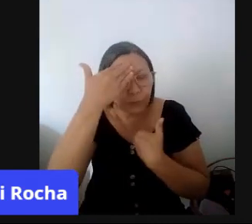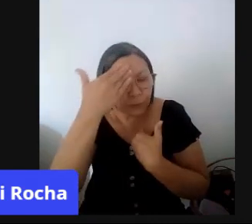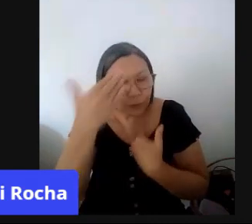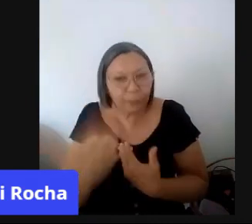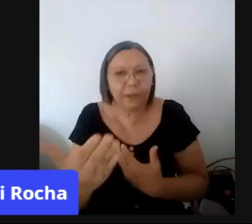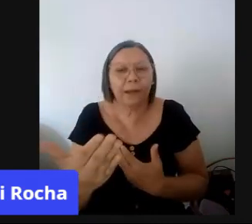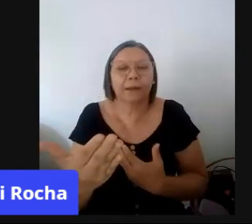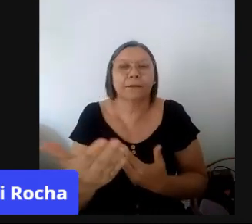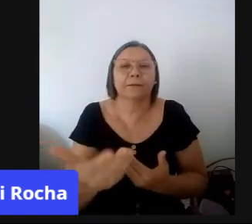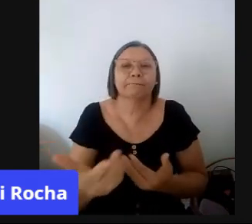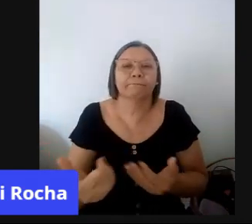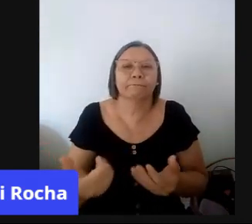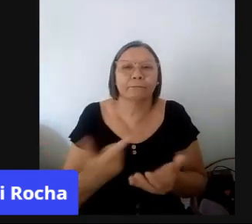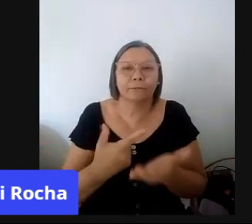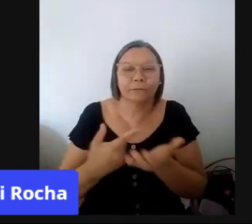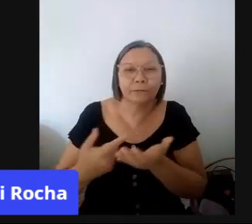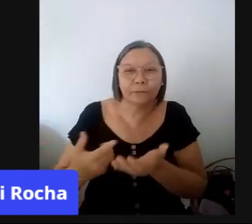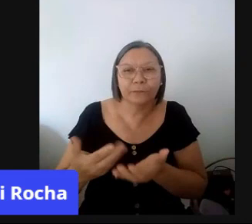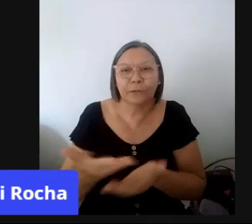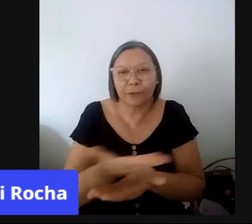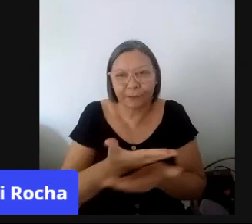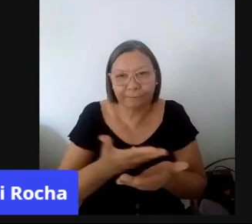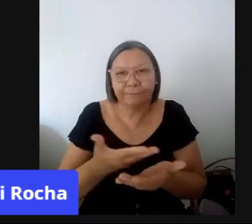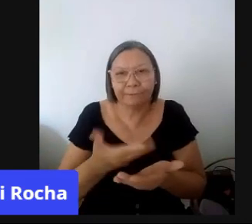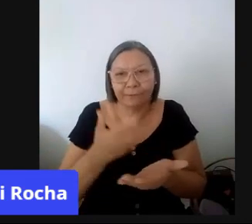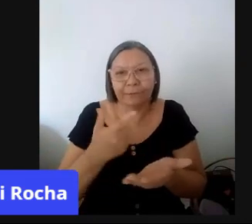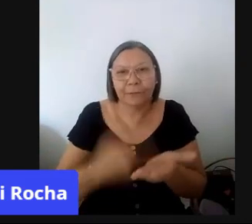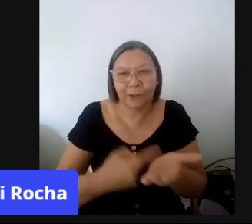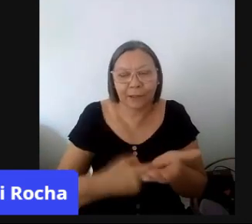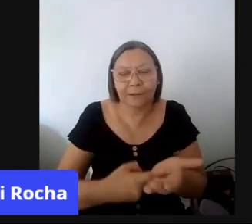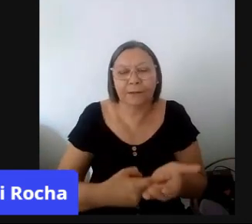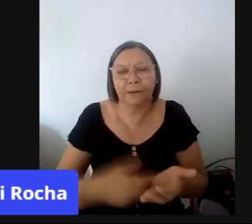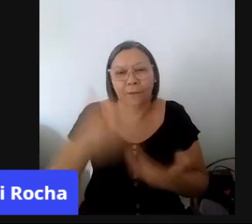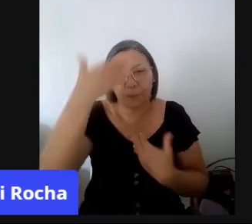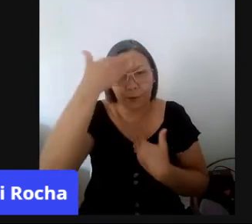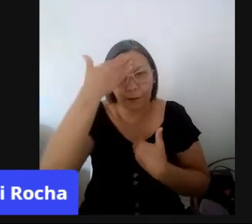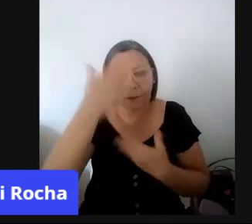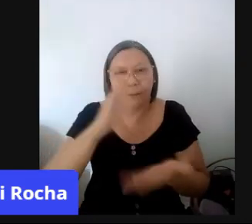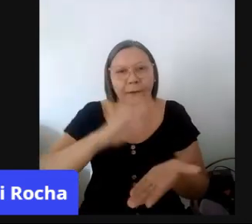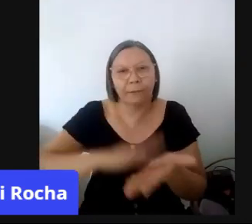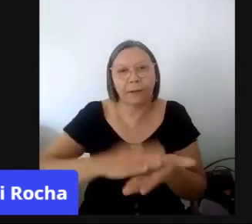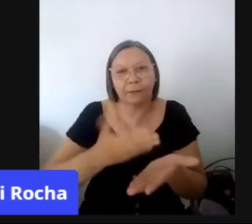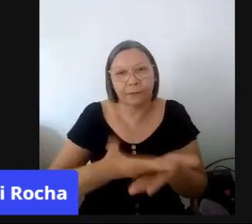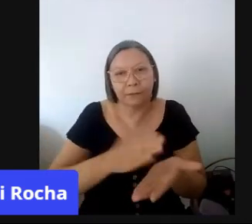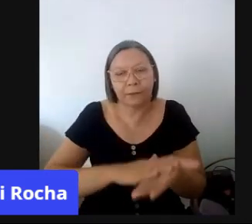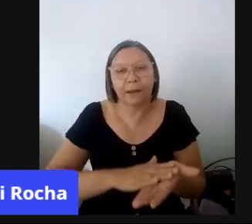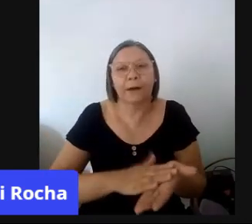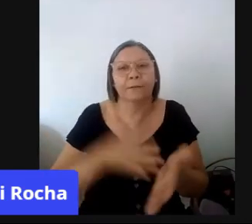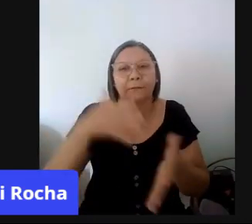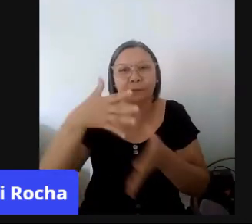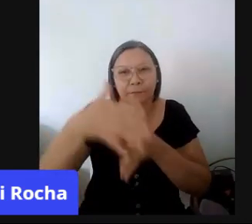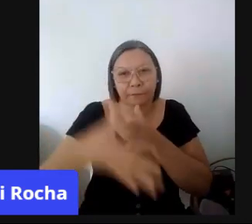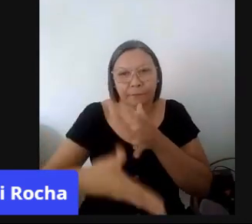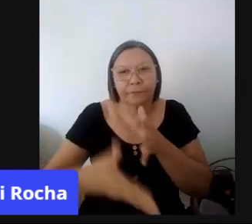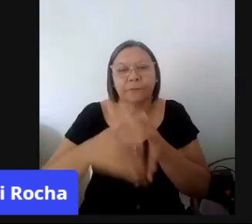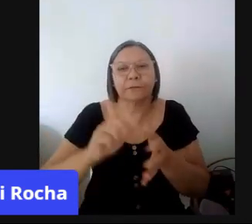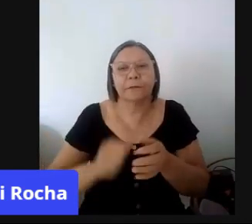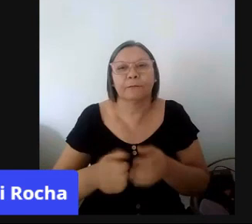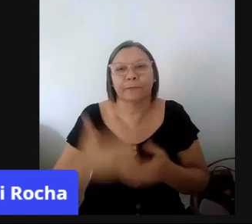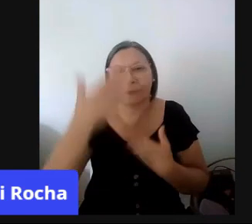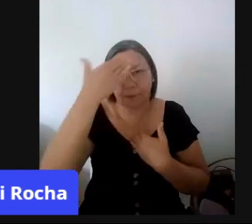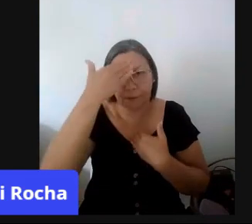aqui. Muito obrigada também às intérpretes de Libras que estão aqui com a gente e até a próxima.